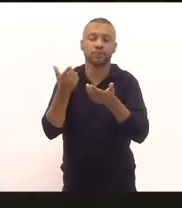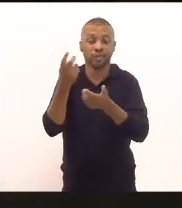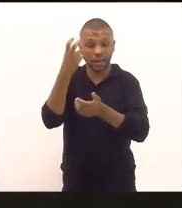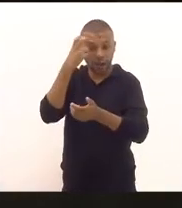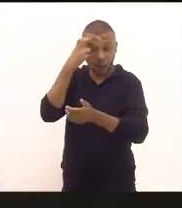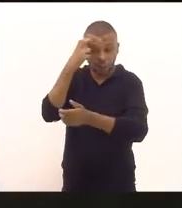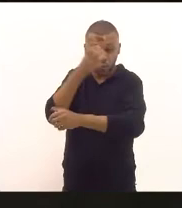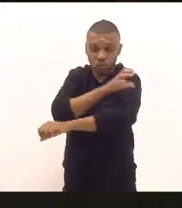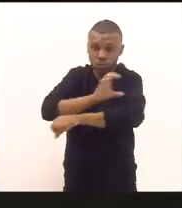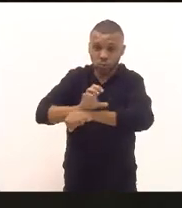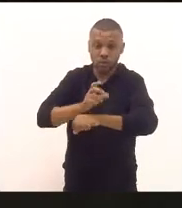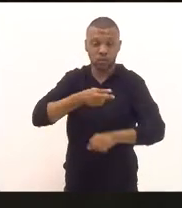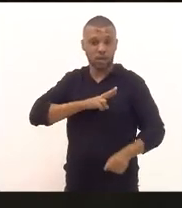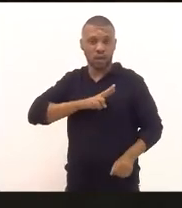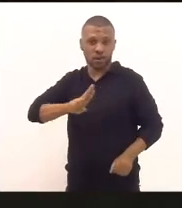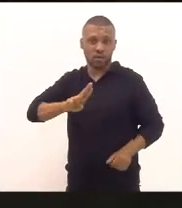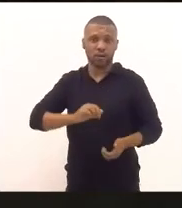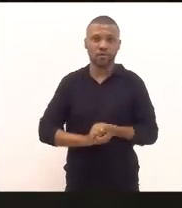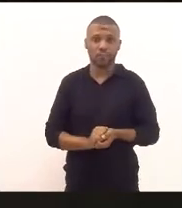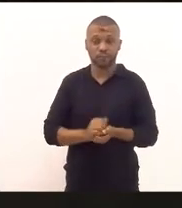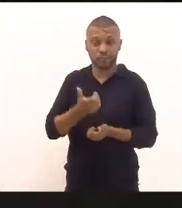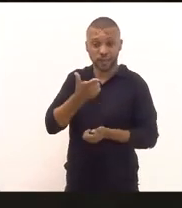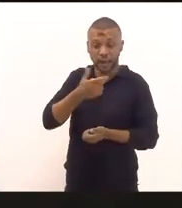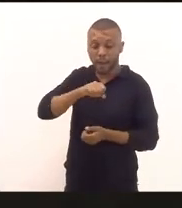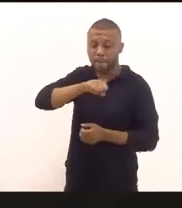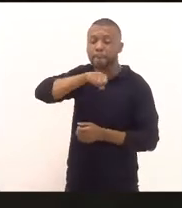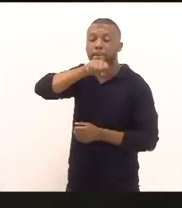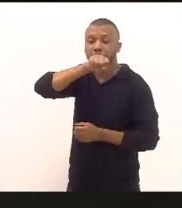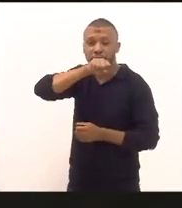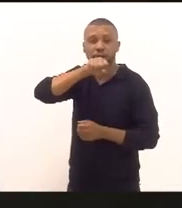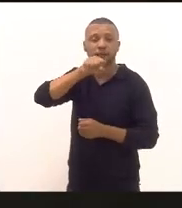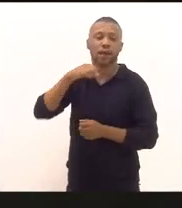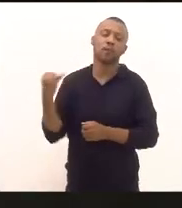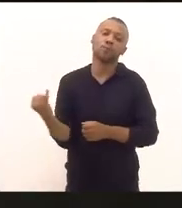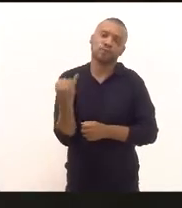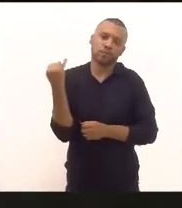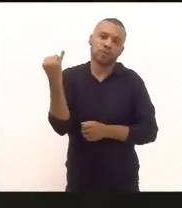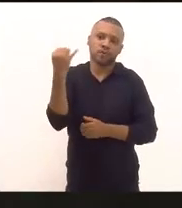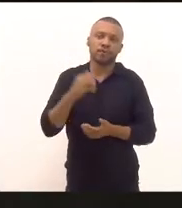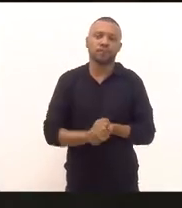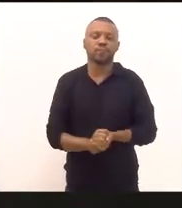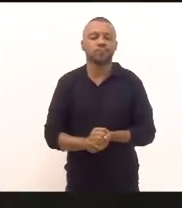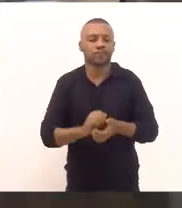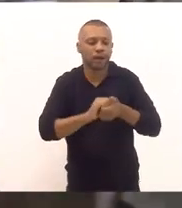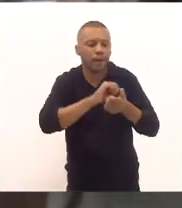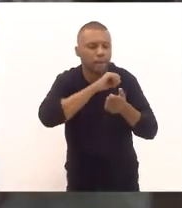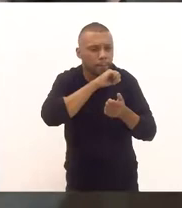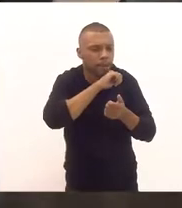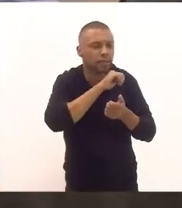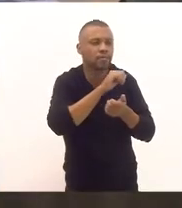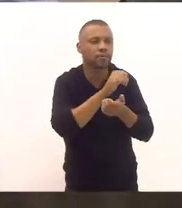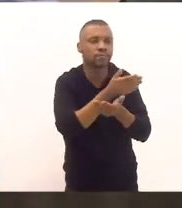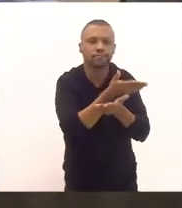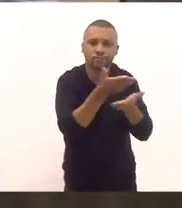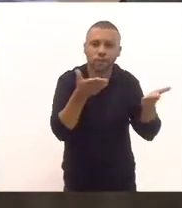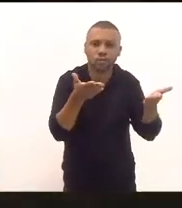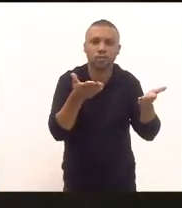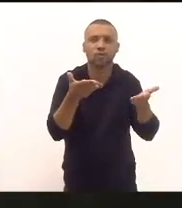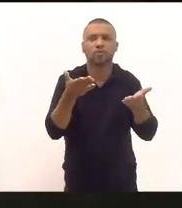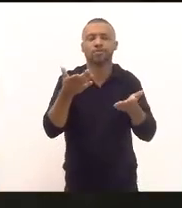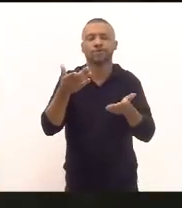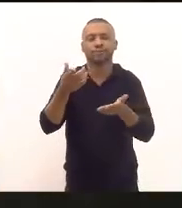religião atenção é muito importante então a pensa vocês todos abertos Dolores